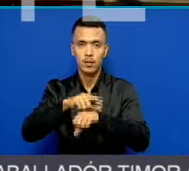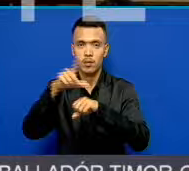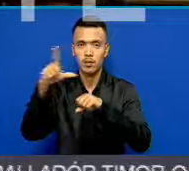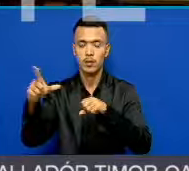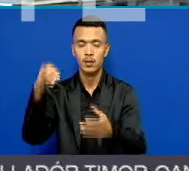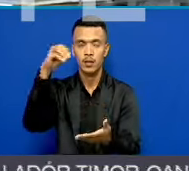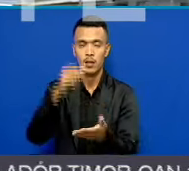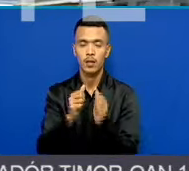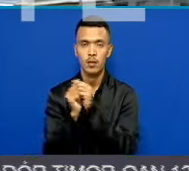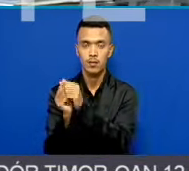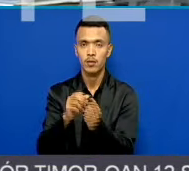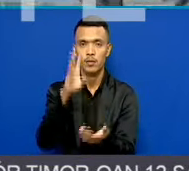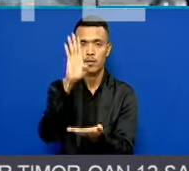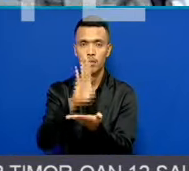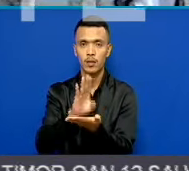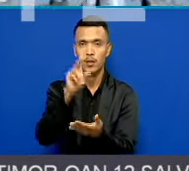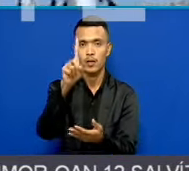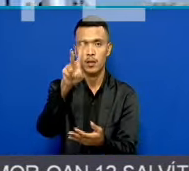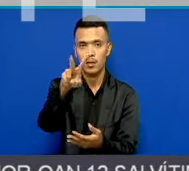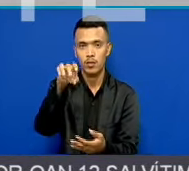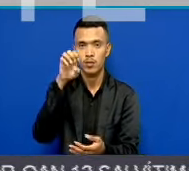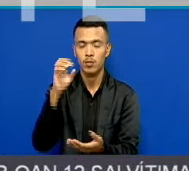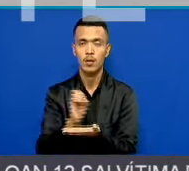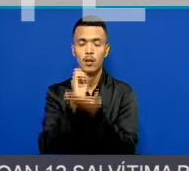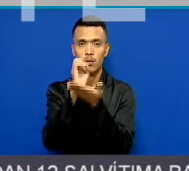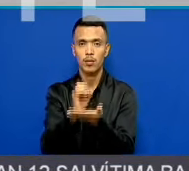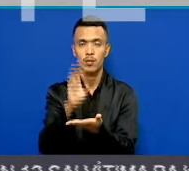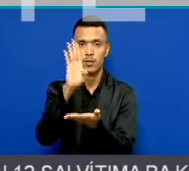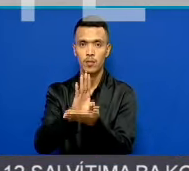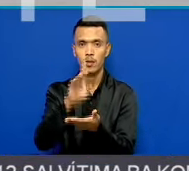retang alocação bilhão atos rua resin, no raioa, retang alocação